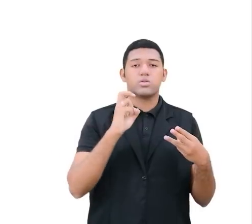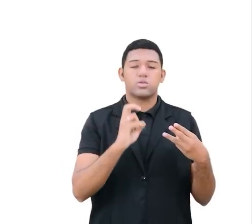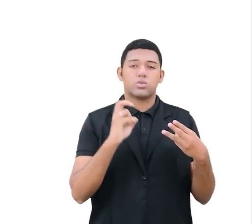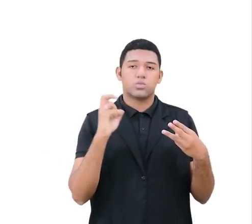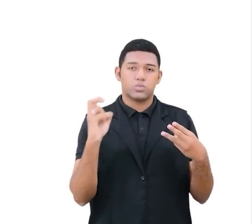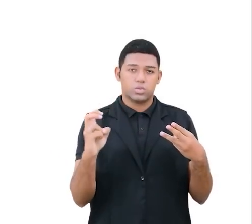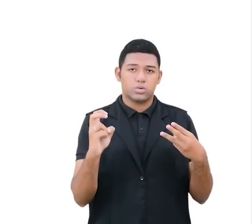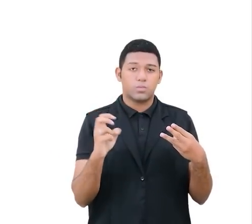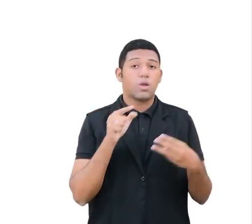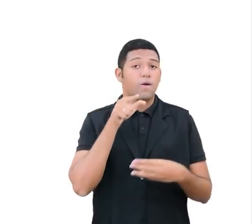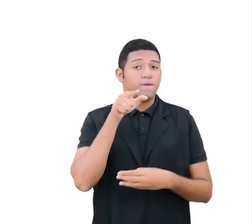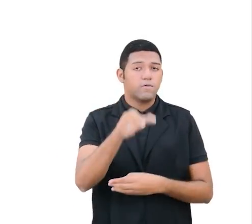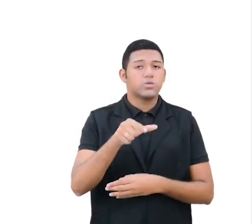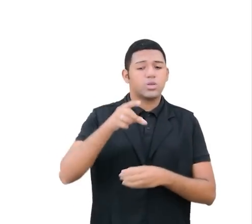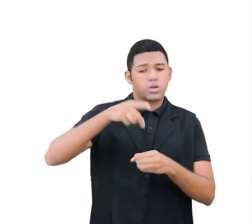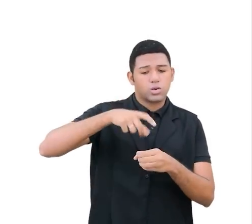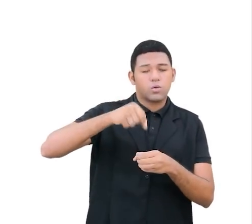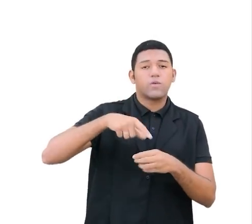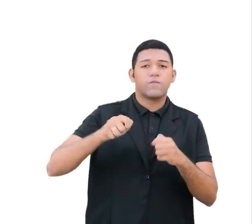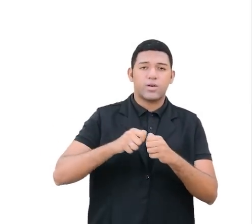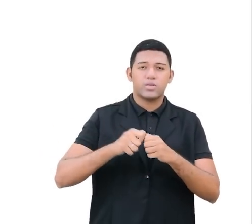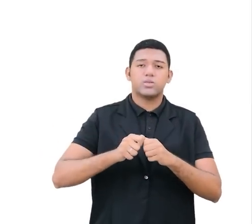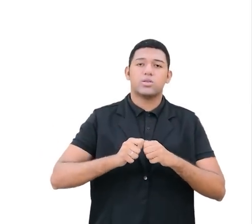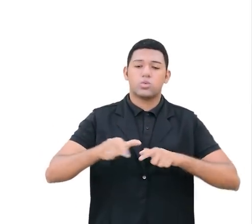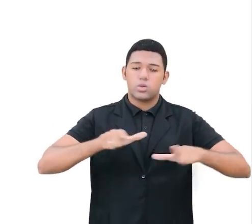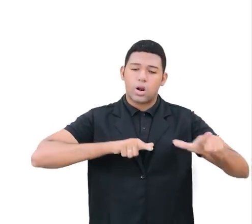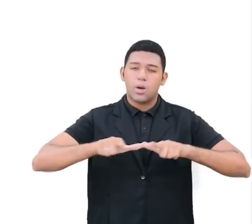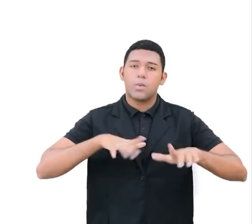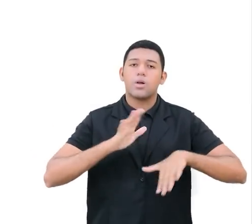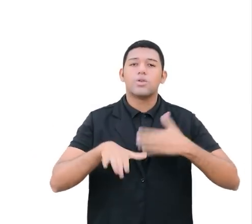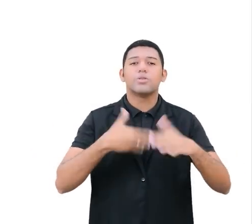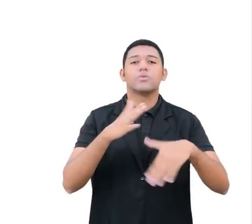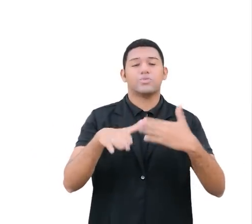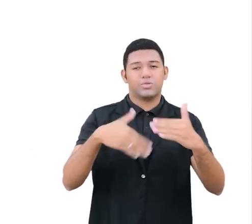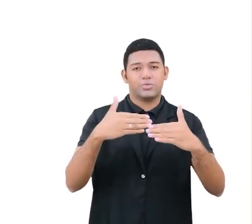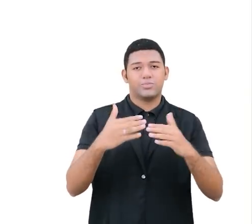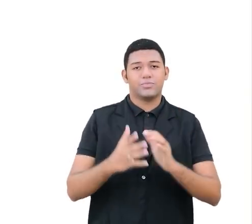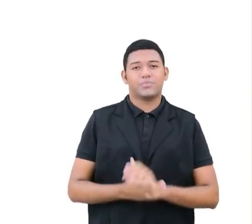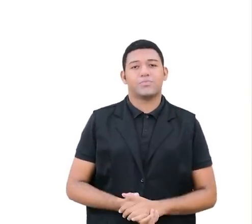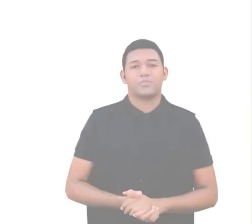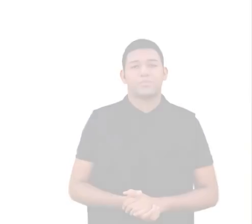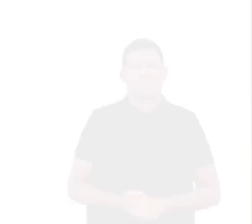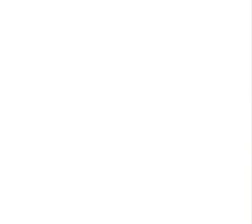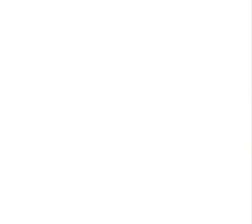você Está contribuindo para o crescimento da obra de Deus